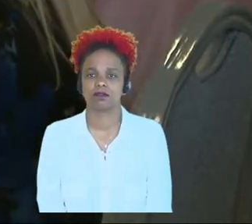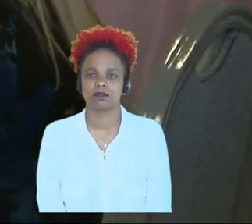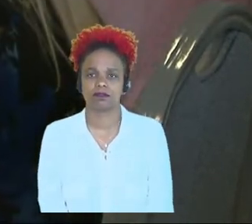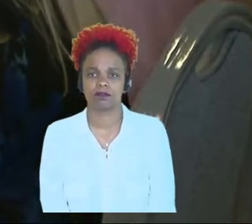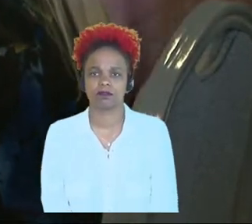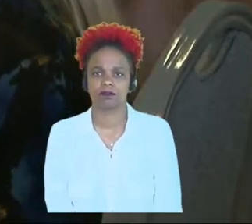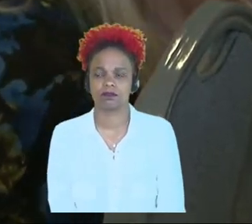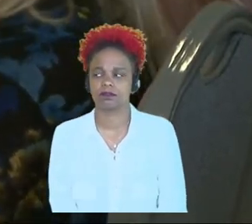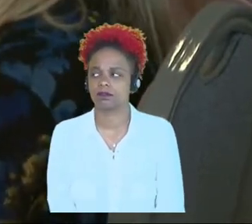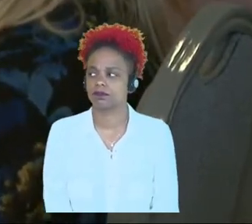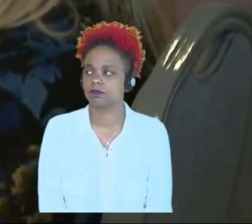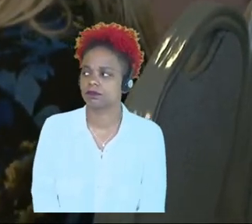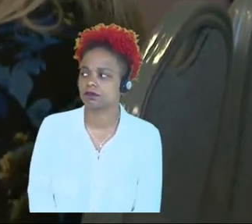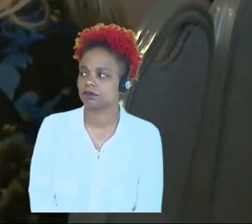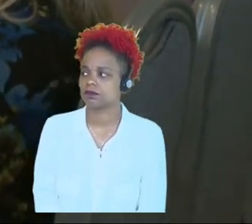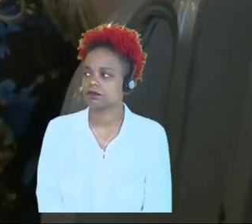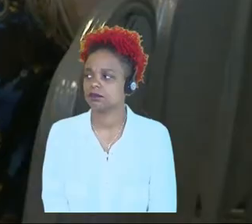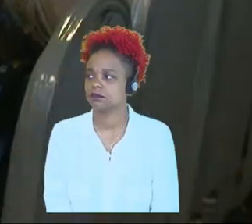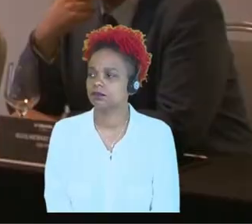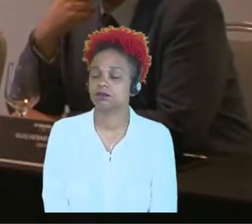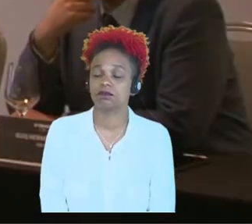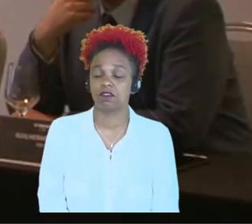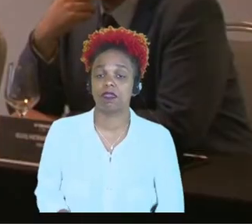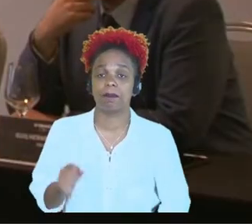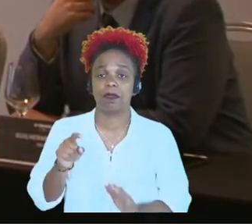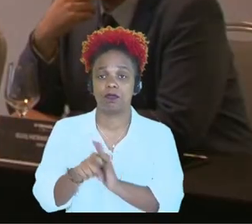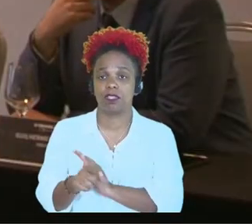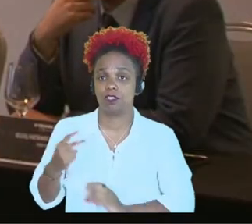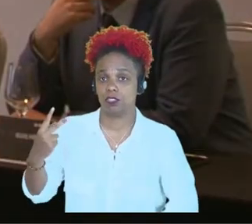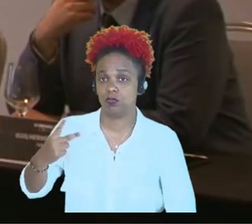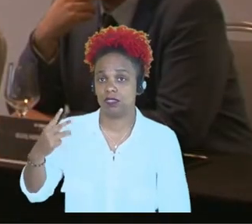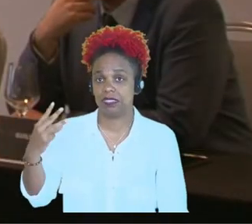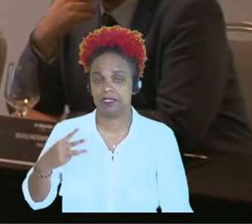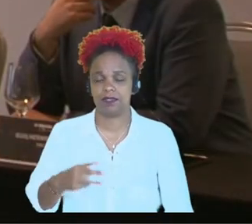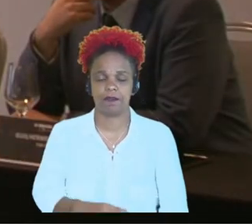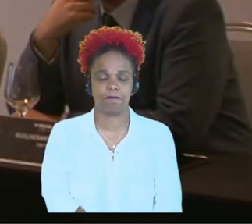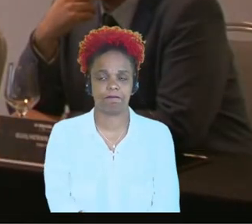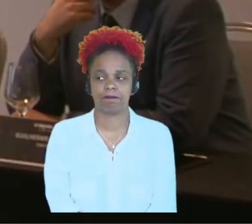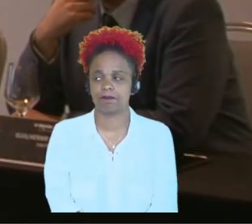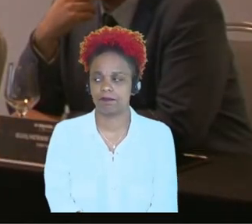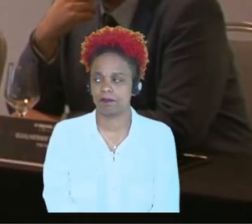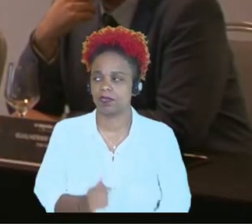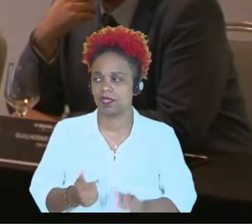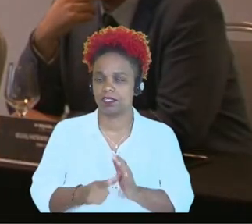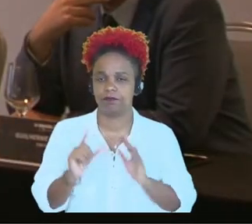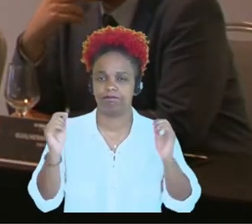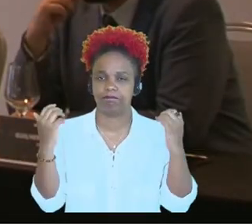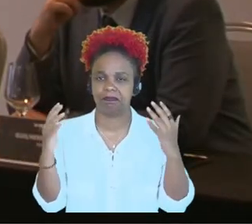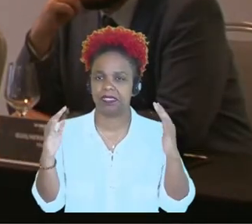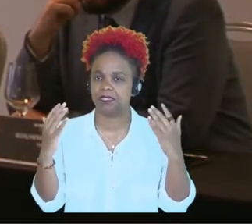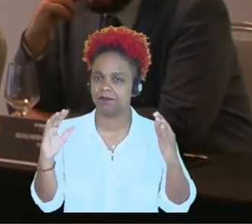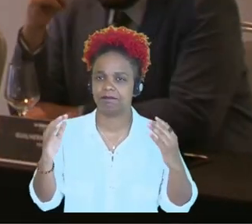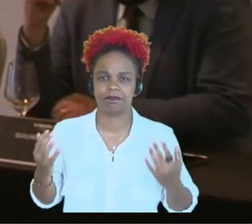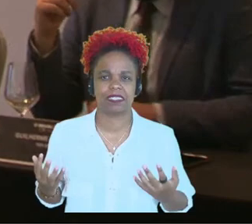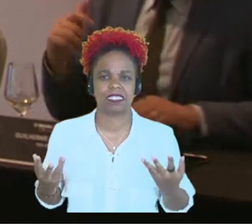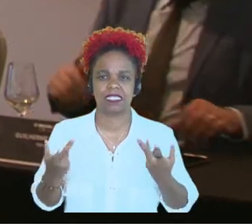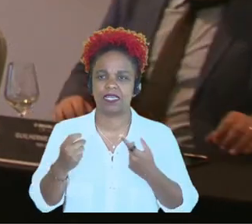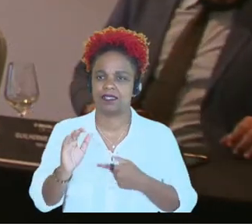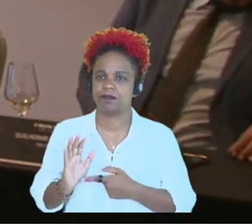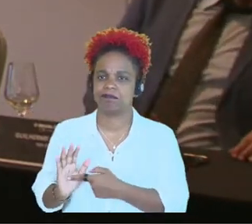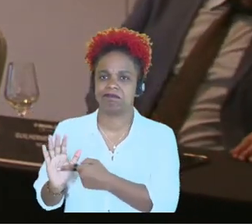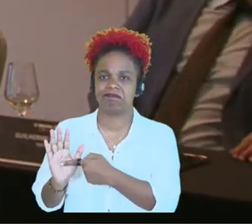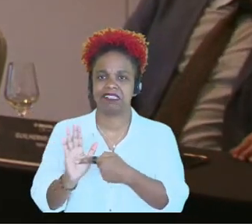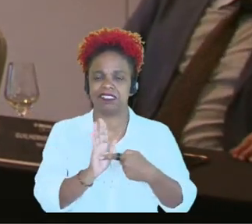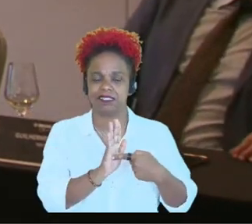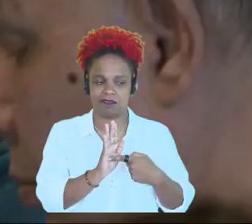já a segunda e a terceira, depois a gente traz para a mesa. Oi, antes de mais nada, queria parabenizar, excelente